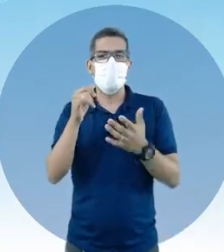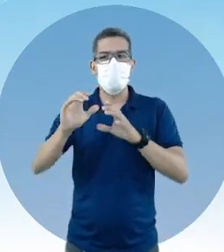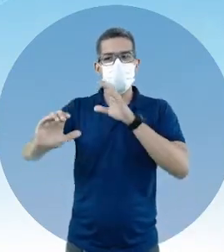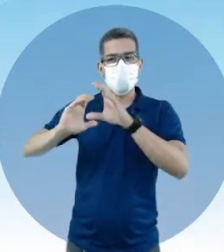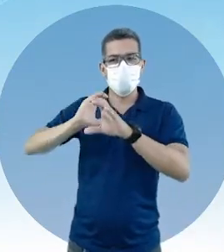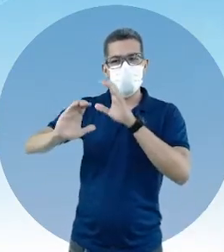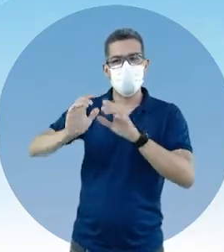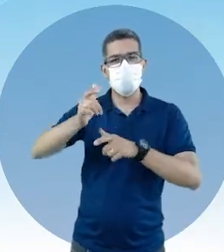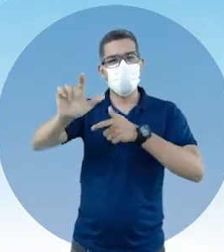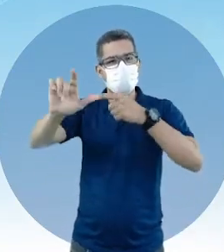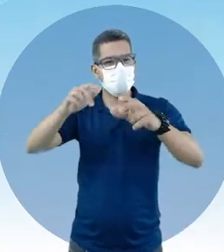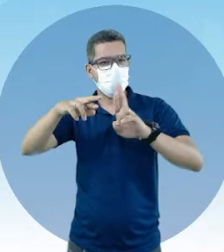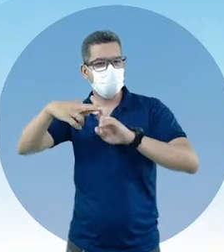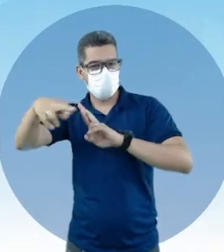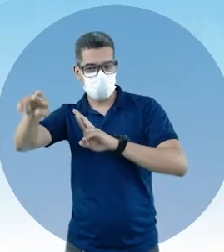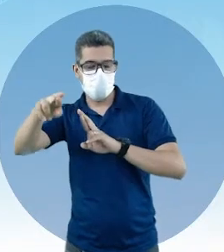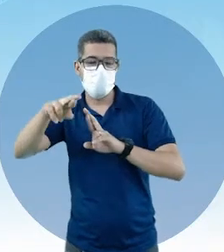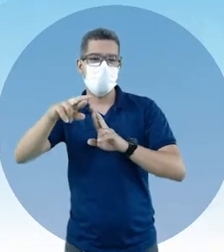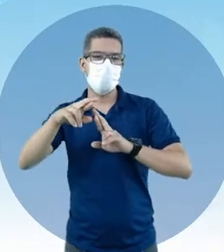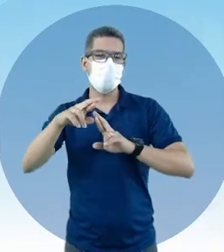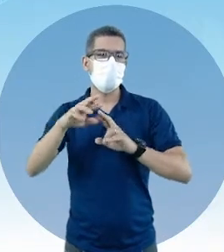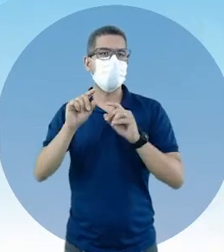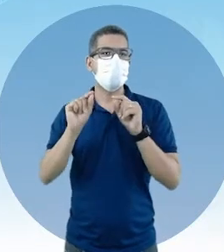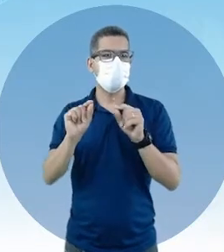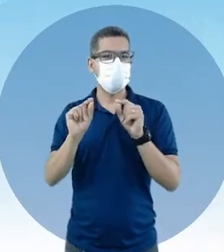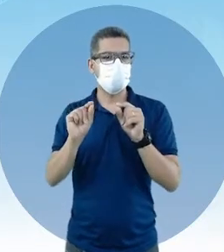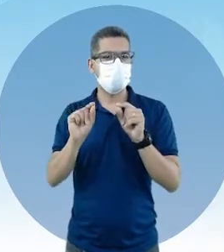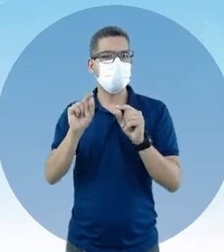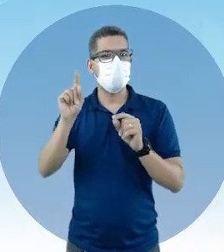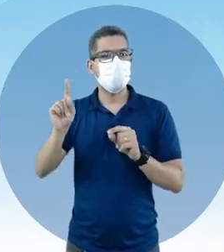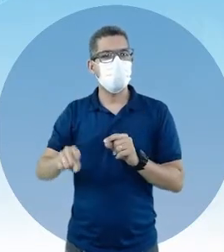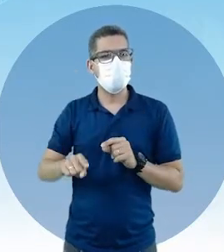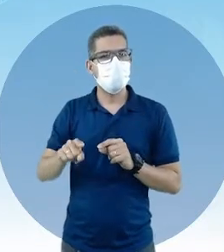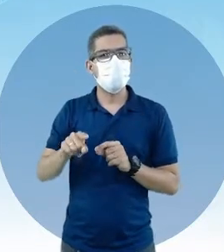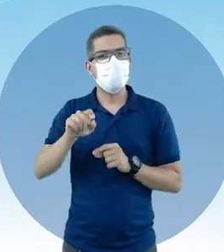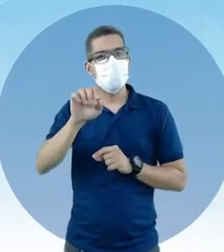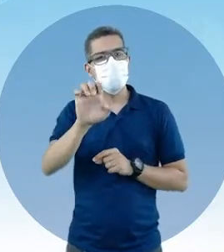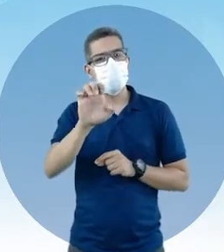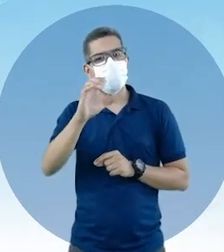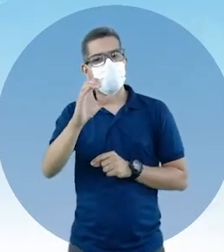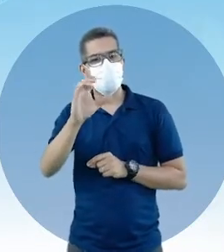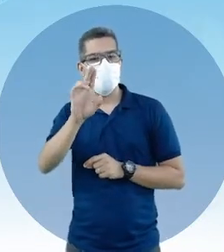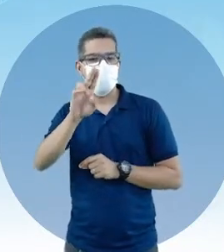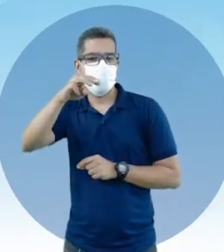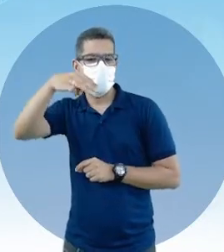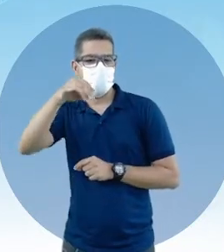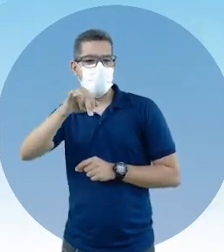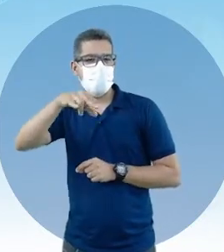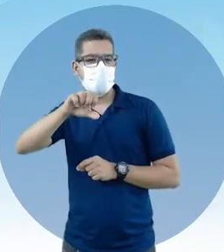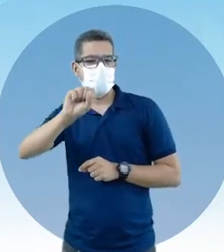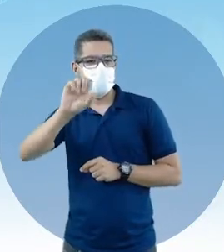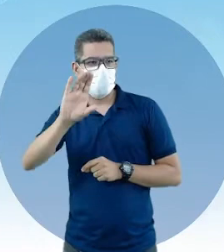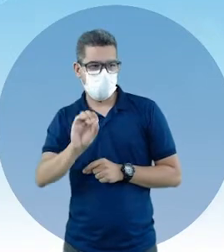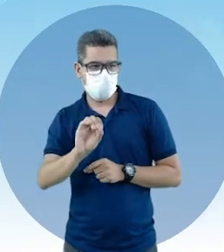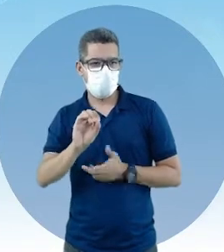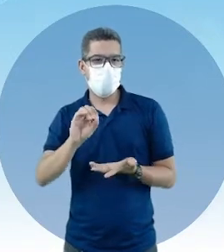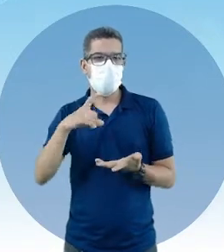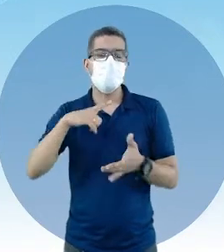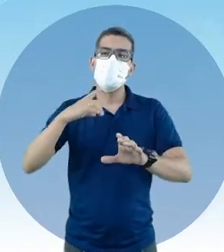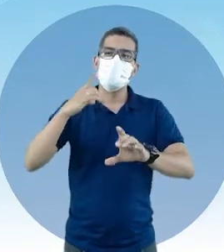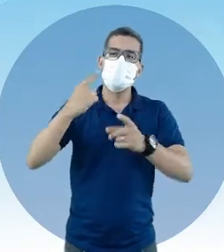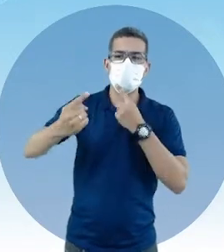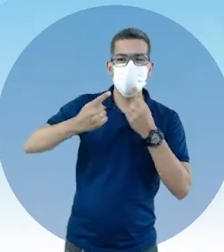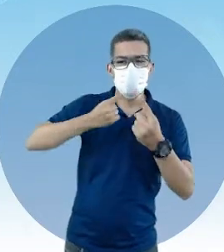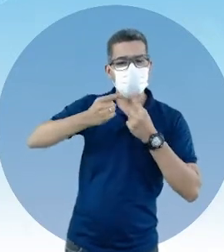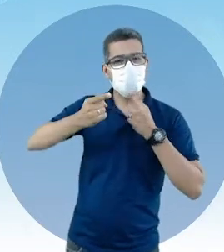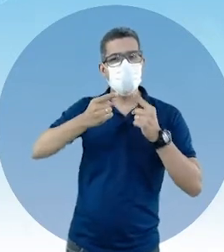lideranças religiosas de outras religiões, é o que nós chamamos de ecumenismo, é essa capacidade de